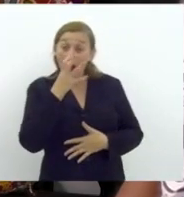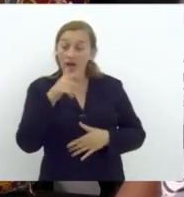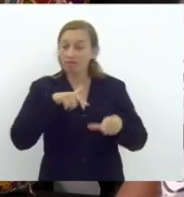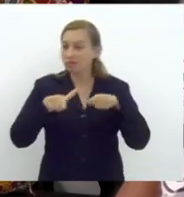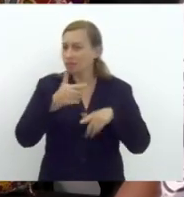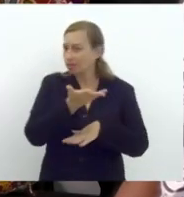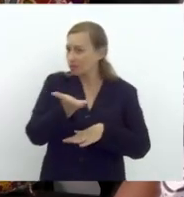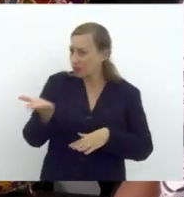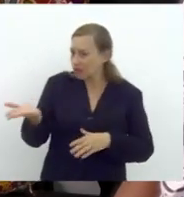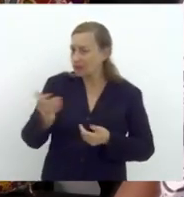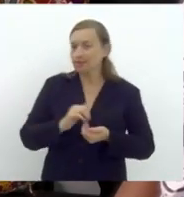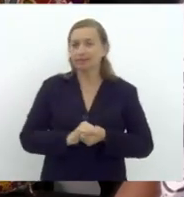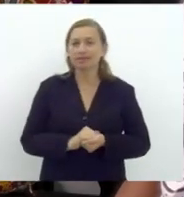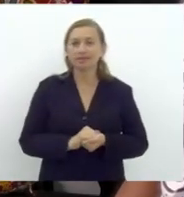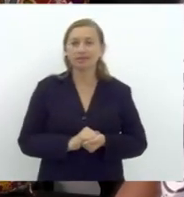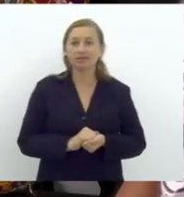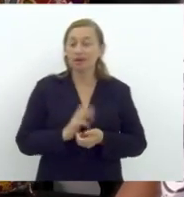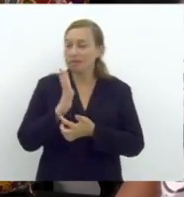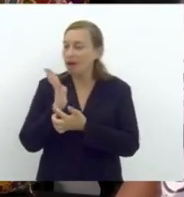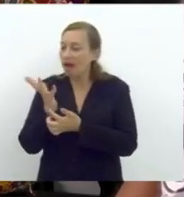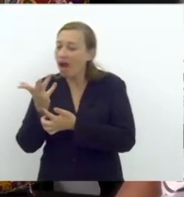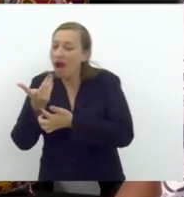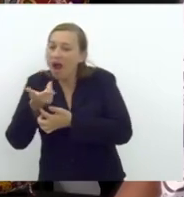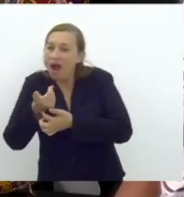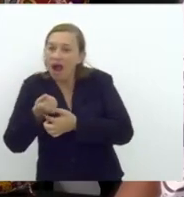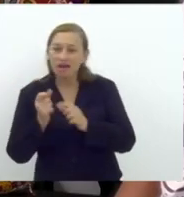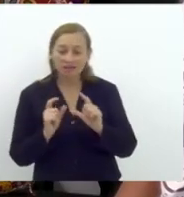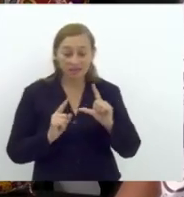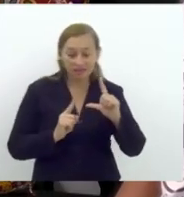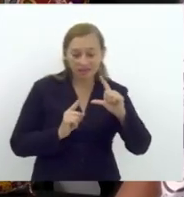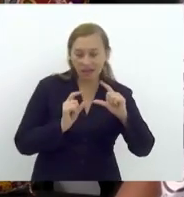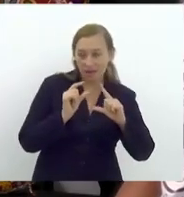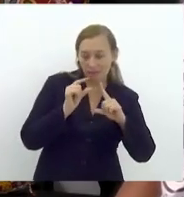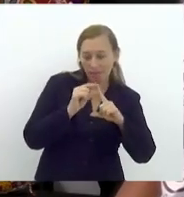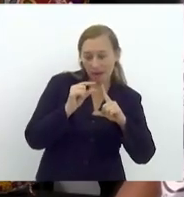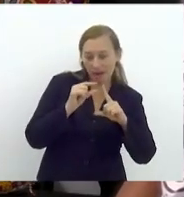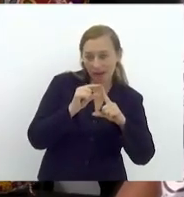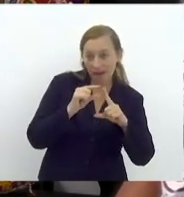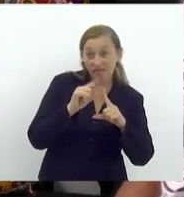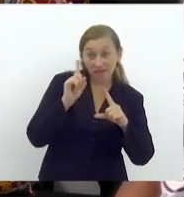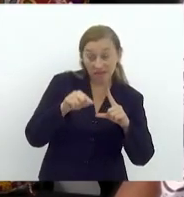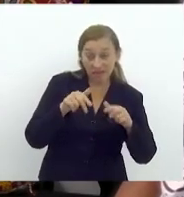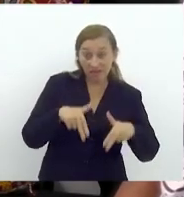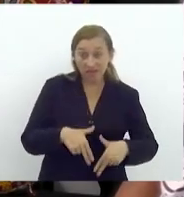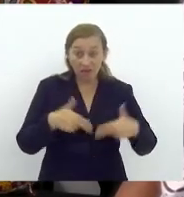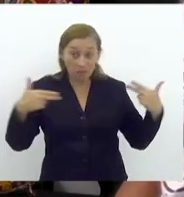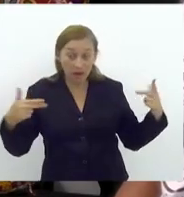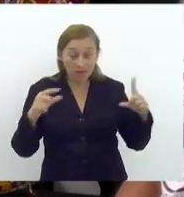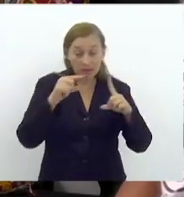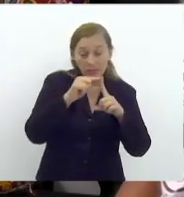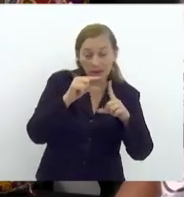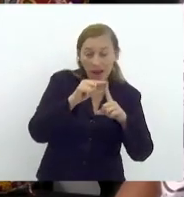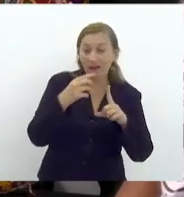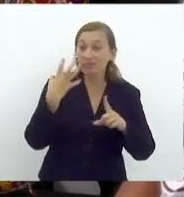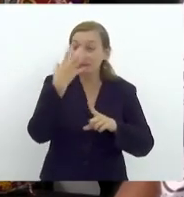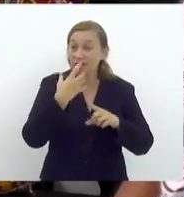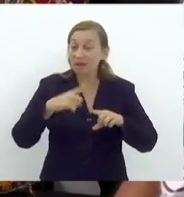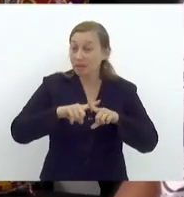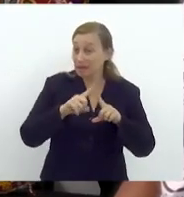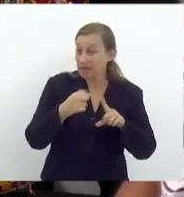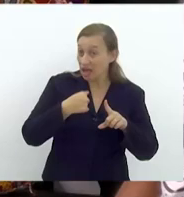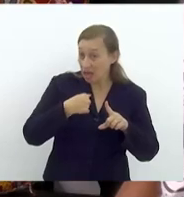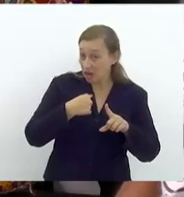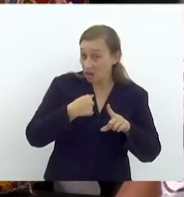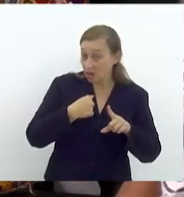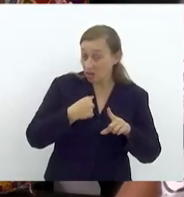trabalho de vocês pelas Artes da palavra né ainda que o Hip Hop seja uma arte da palavra musicada mas eu como profissional